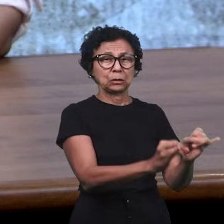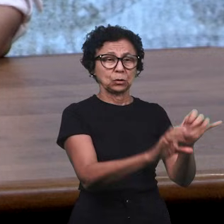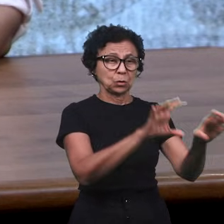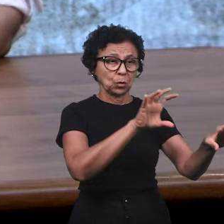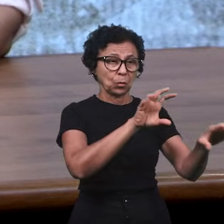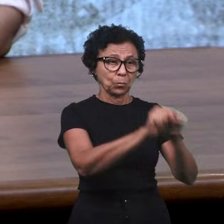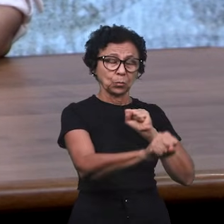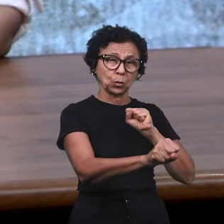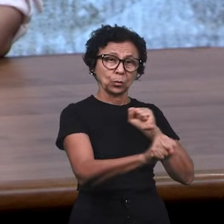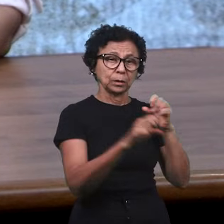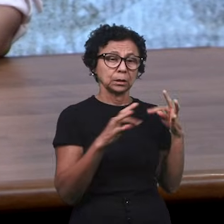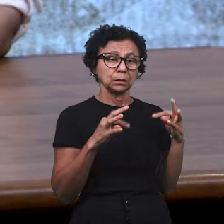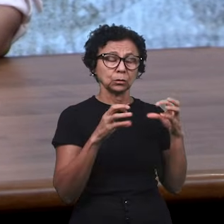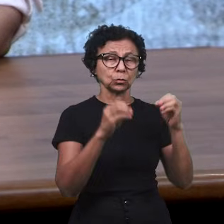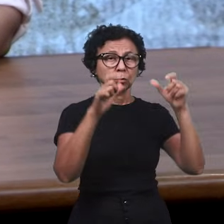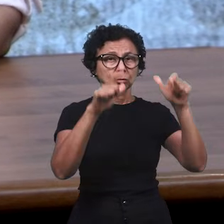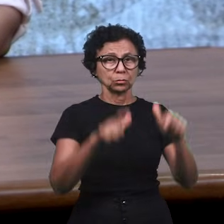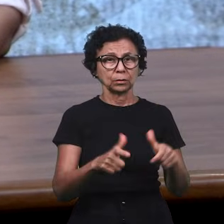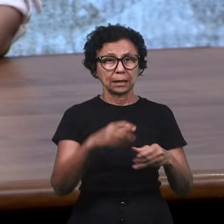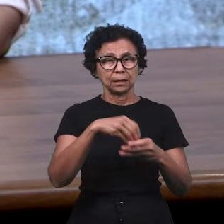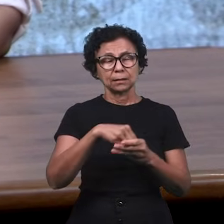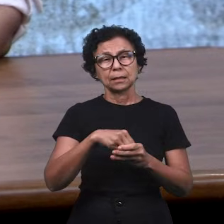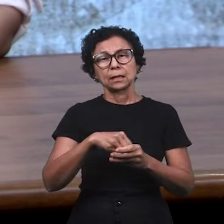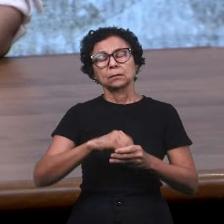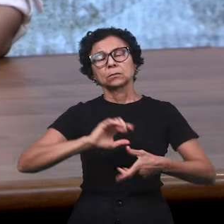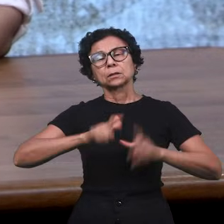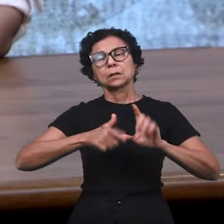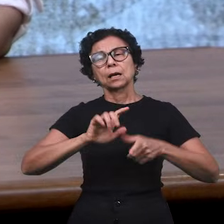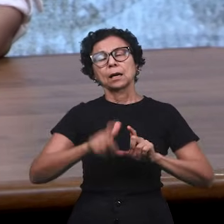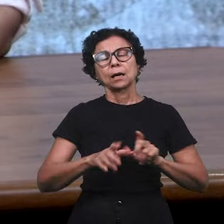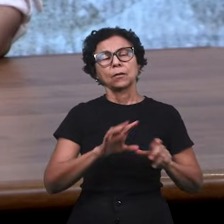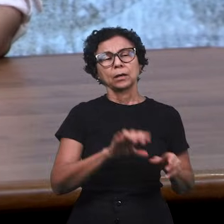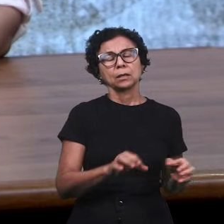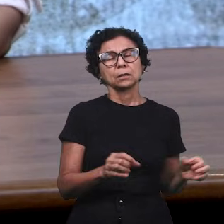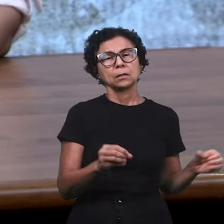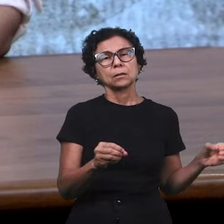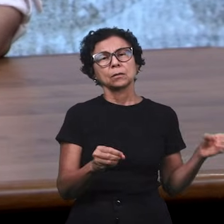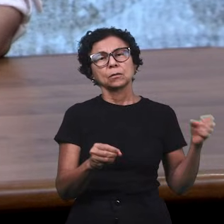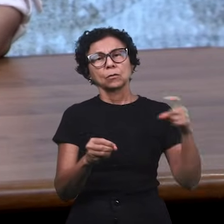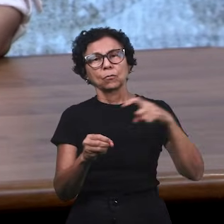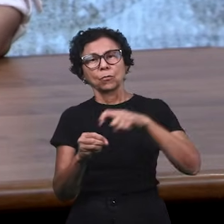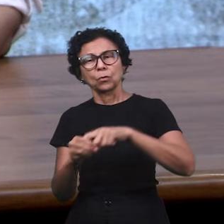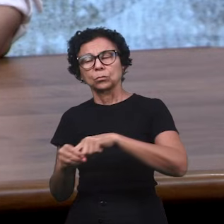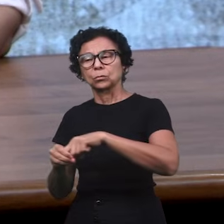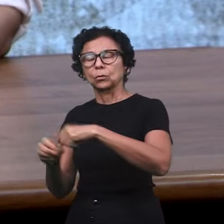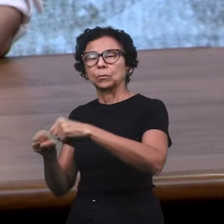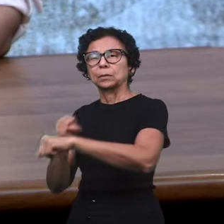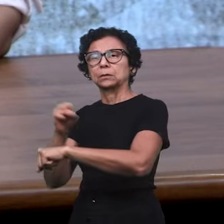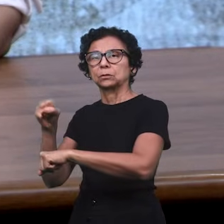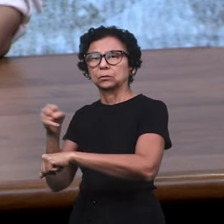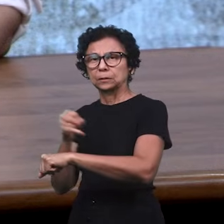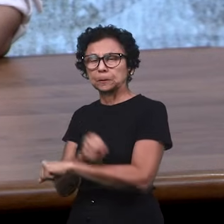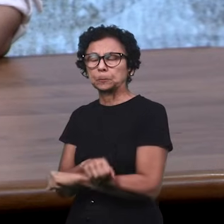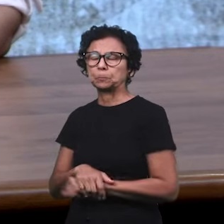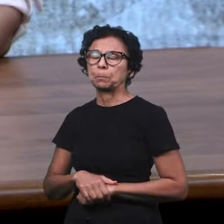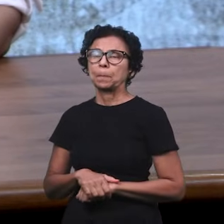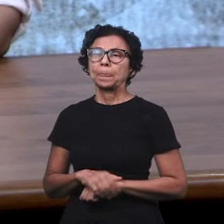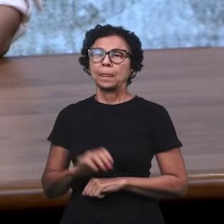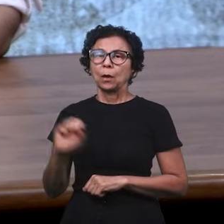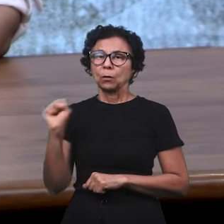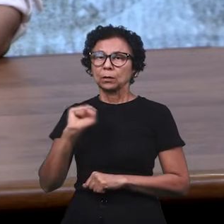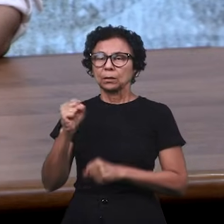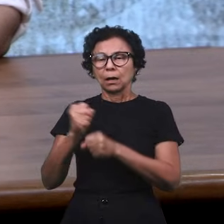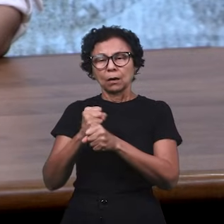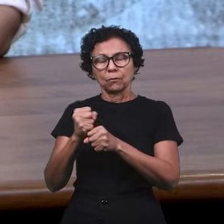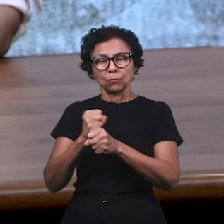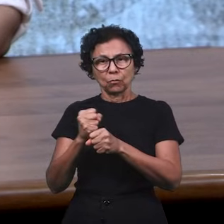então voltou para Jerusalém. E no ano 18º do seu reinado, havendo